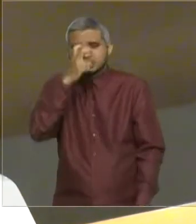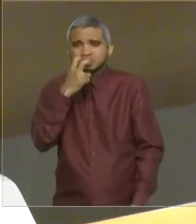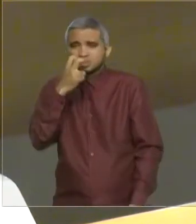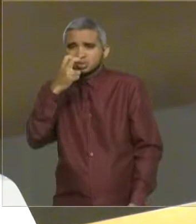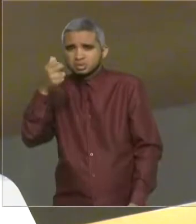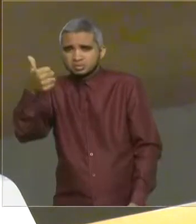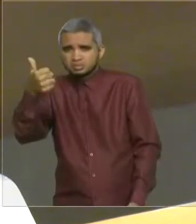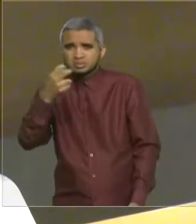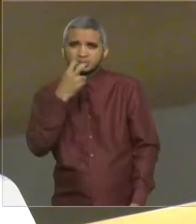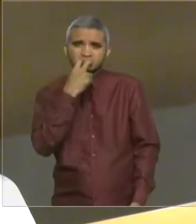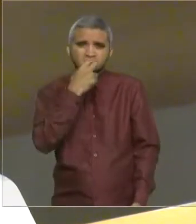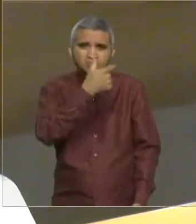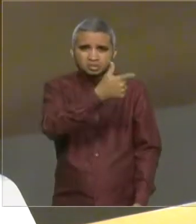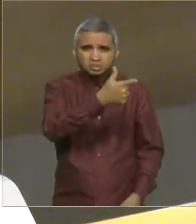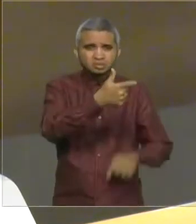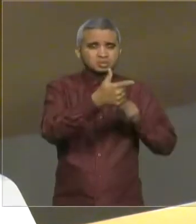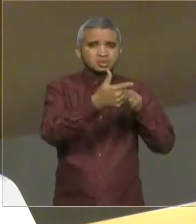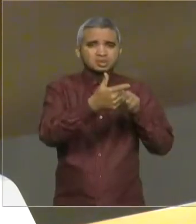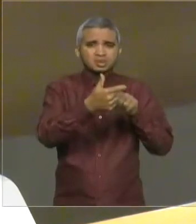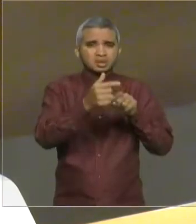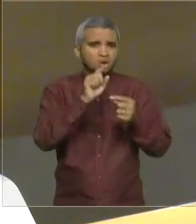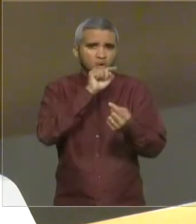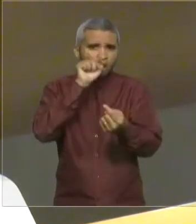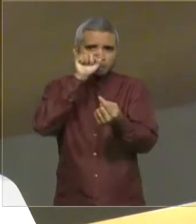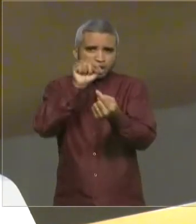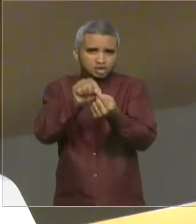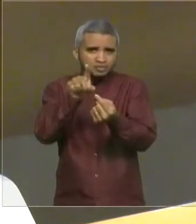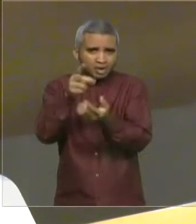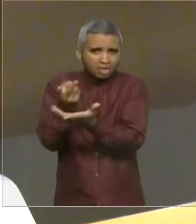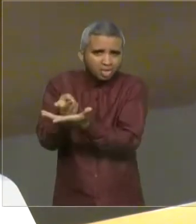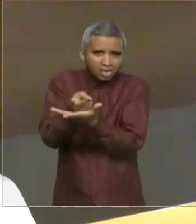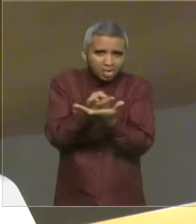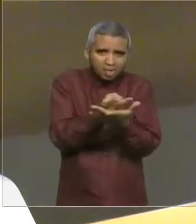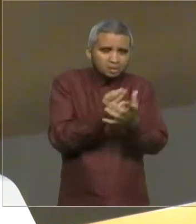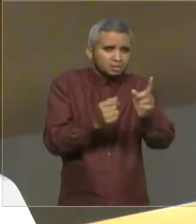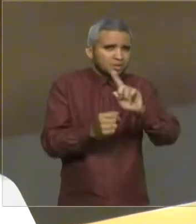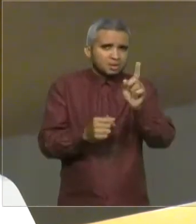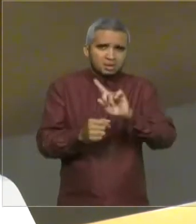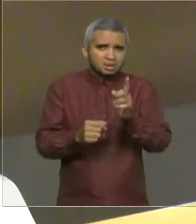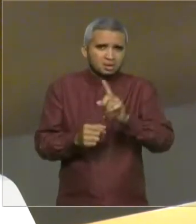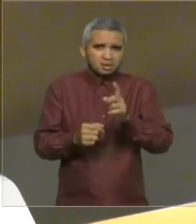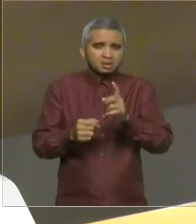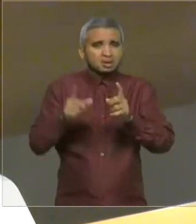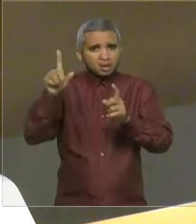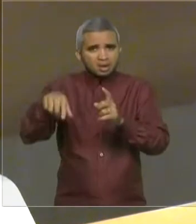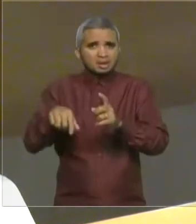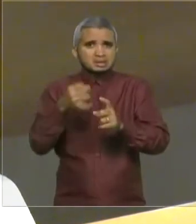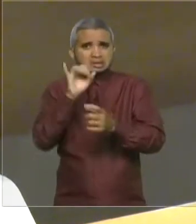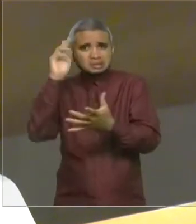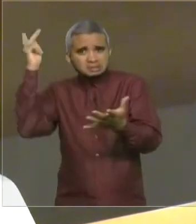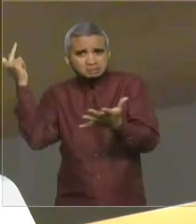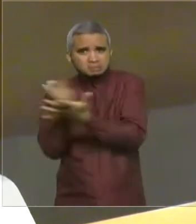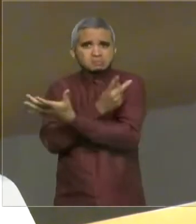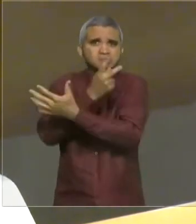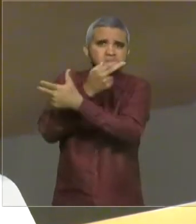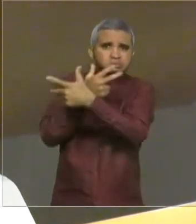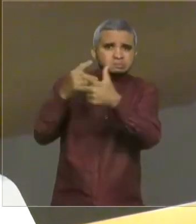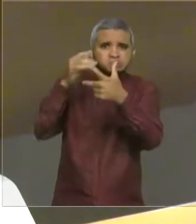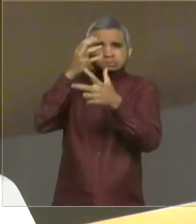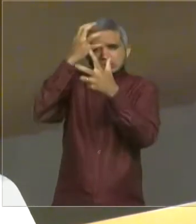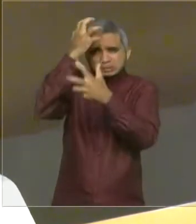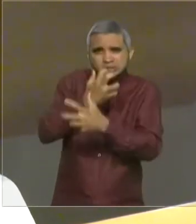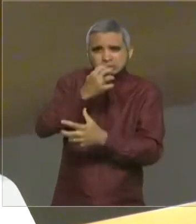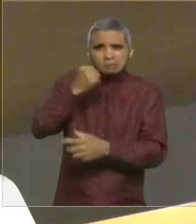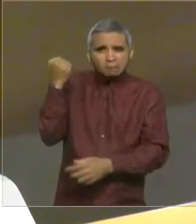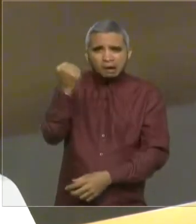finalidade, e que, na verdade, além de tirar a vaga de outra pessoa que precisa, Eles muitas das vezes estão no corredor com